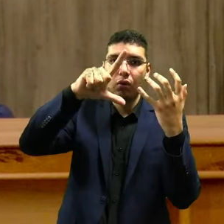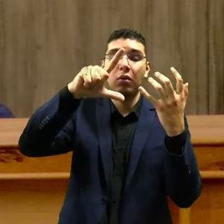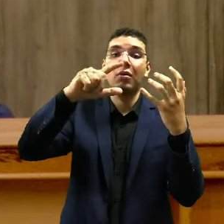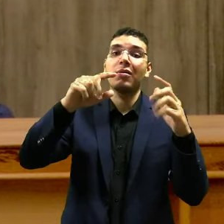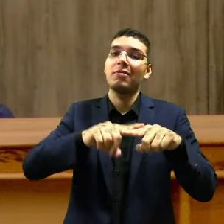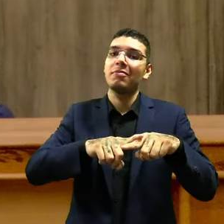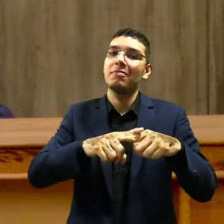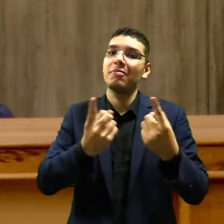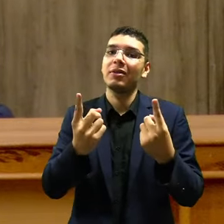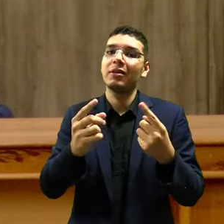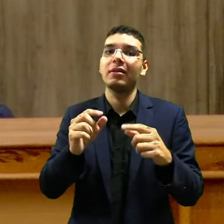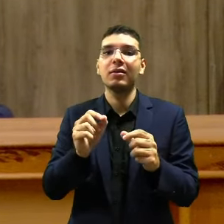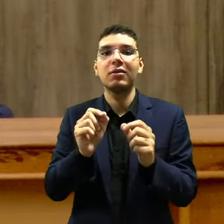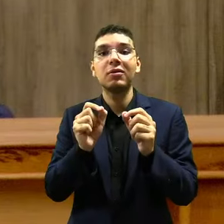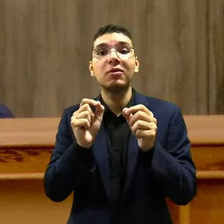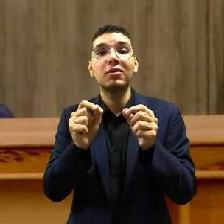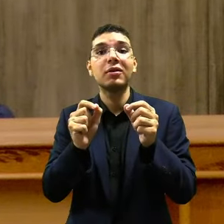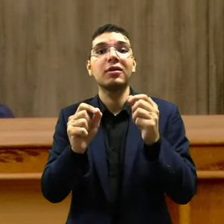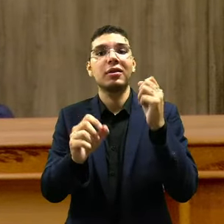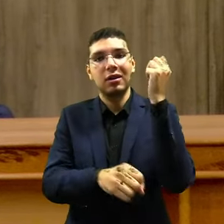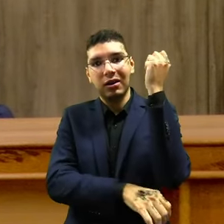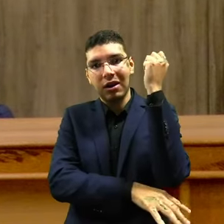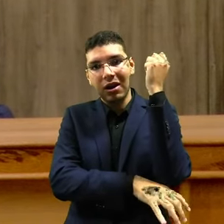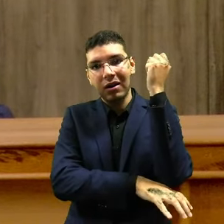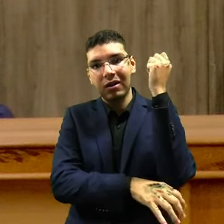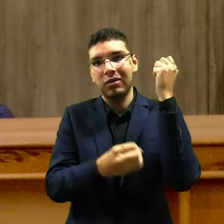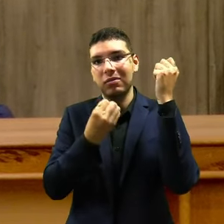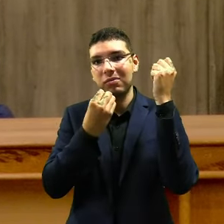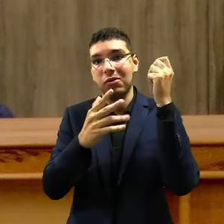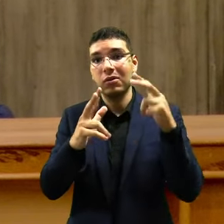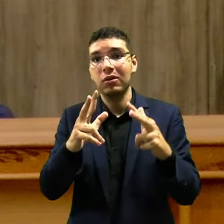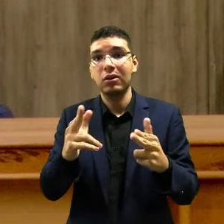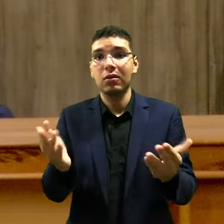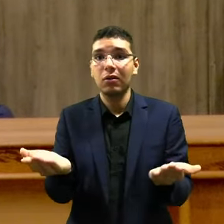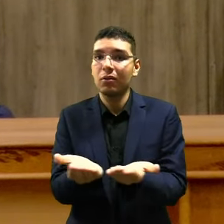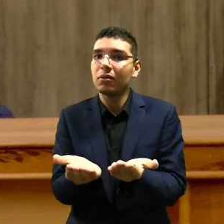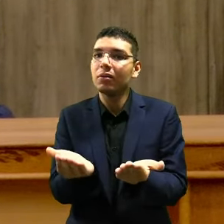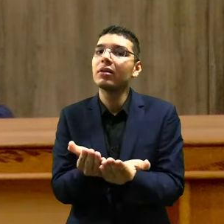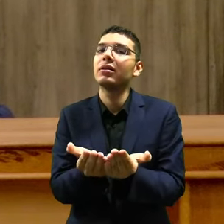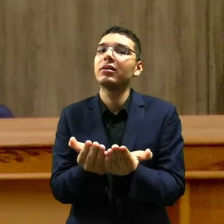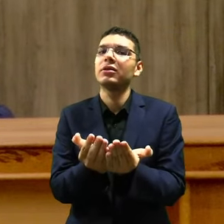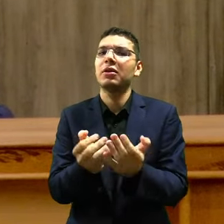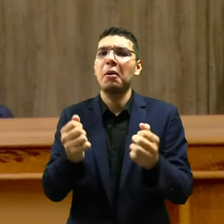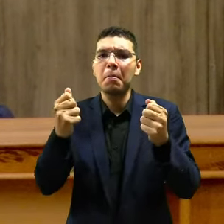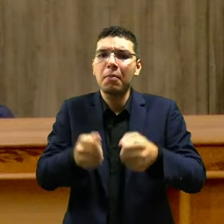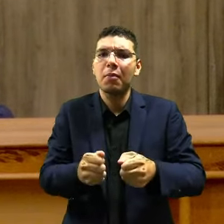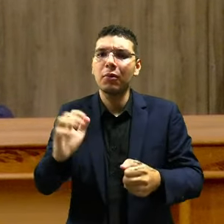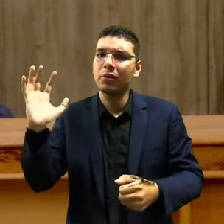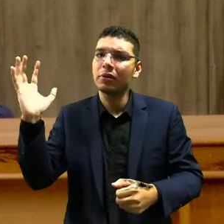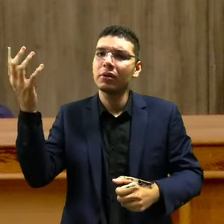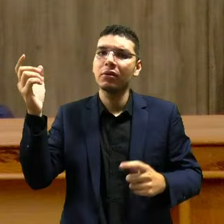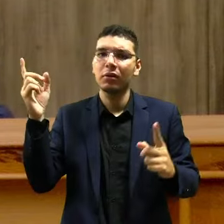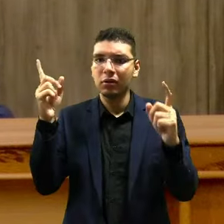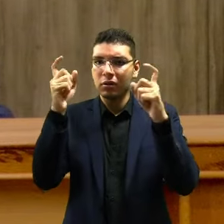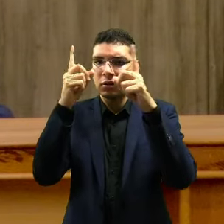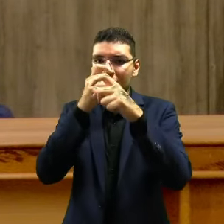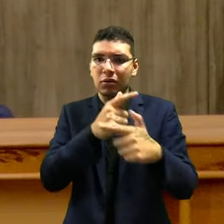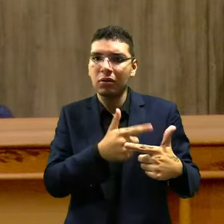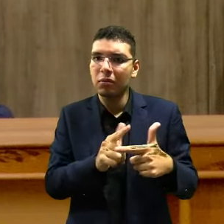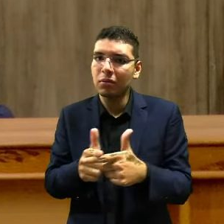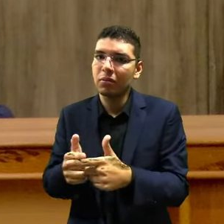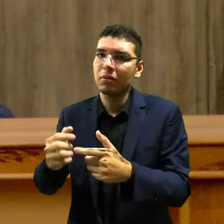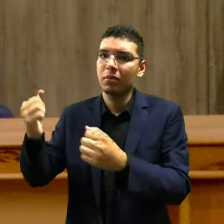Jesus Cristo disse se tiver raiz venha o sol vem a tempestade vem a chuva vem um temporal Mas você se